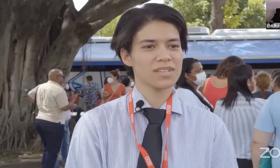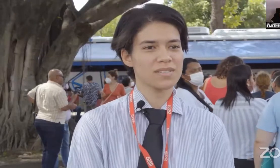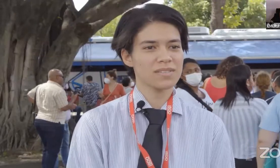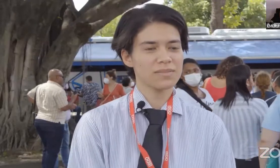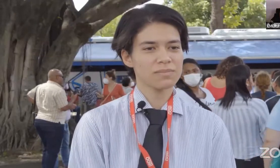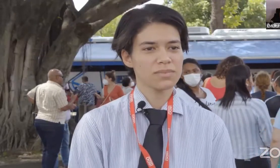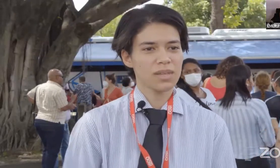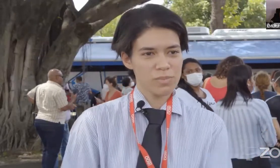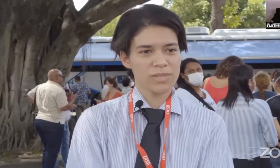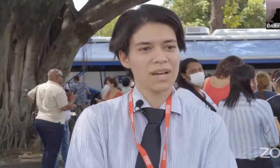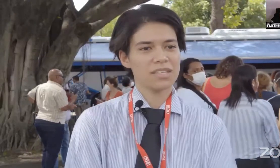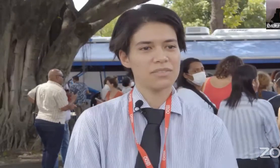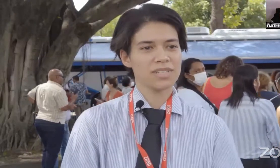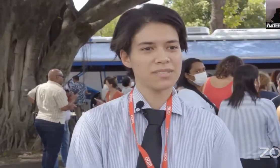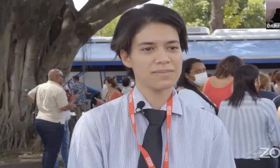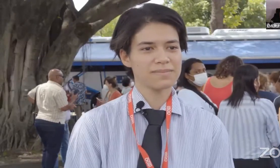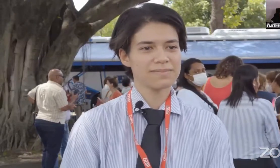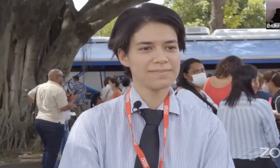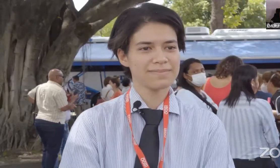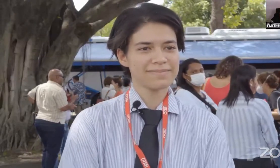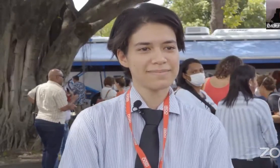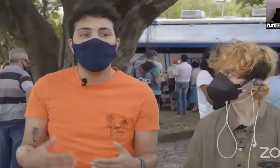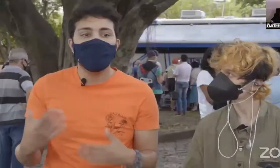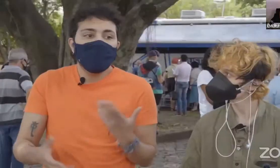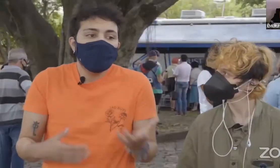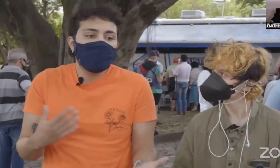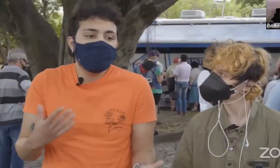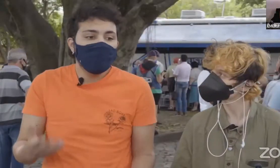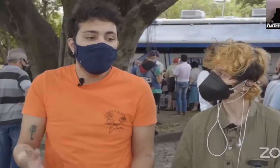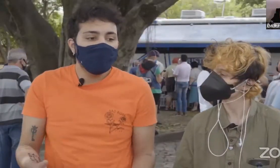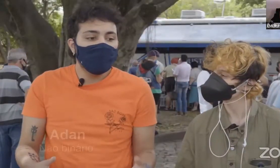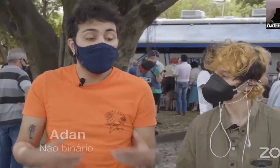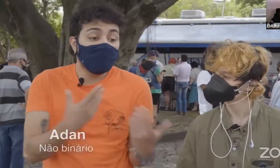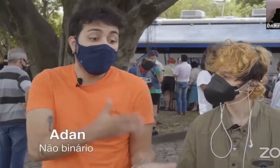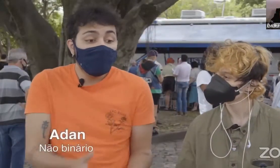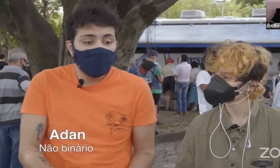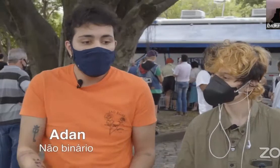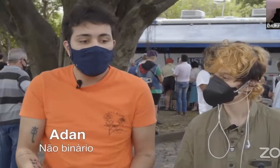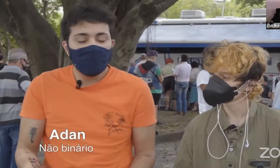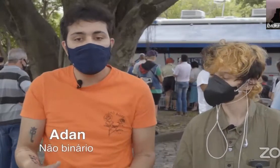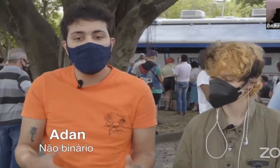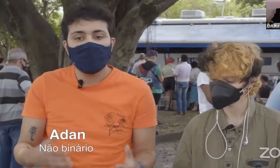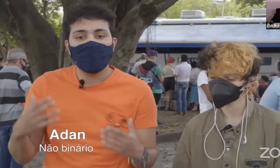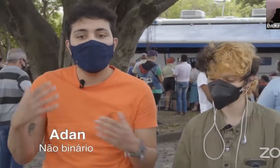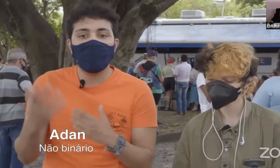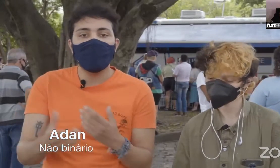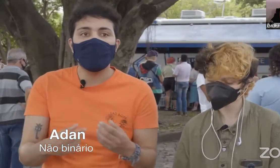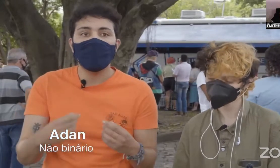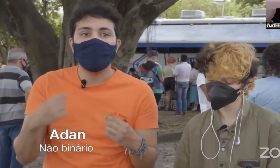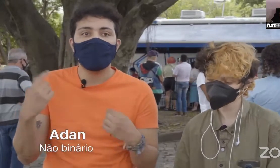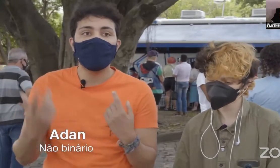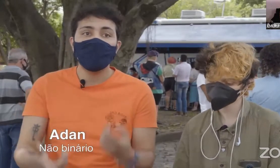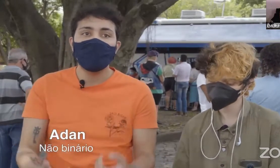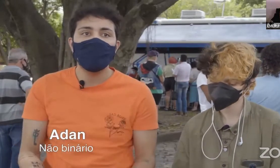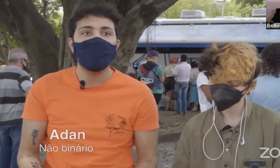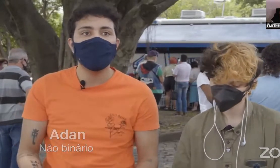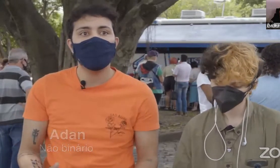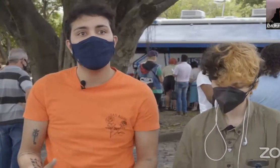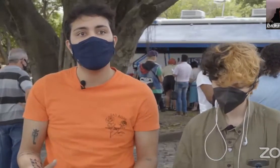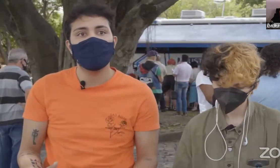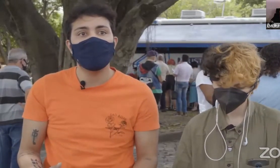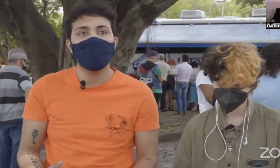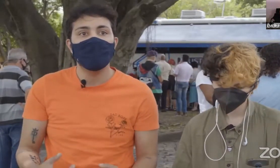peso das costas. Eu me sinto mais livre. No momento que você se encontra e você encontra pessoas que também falam nessa